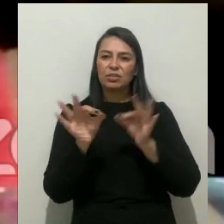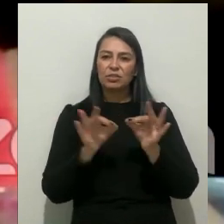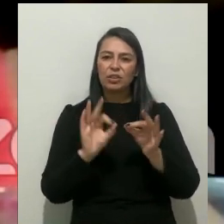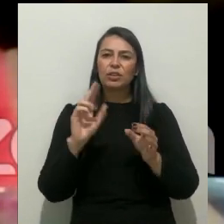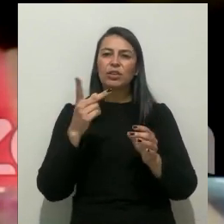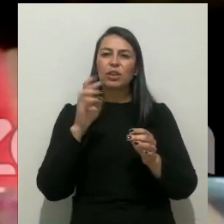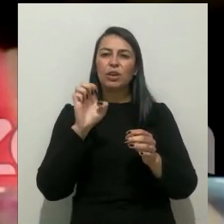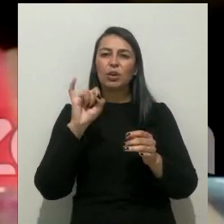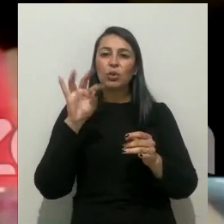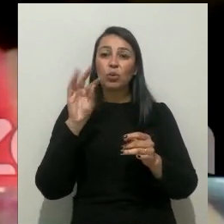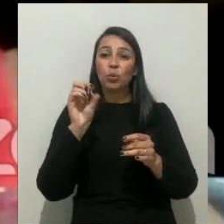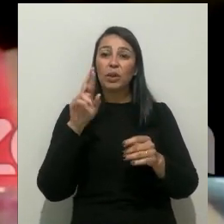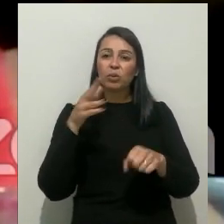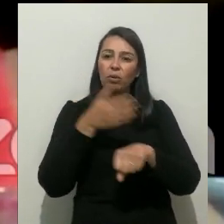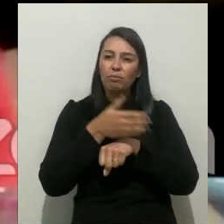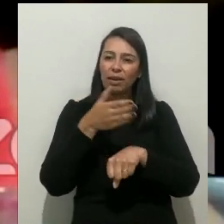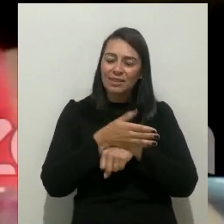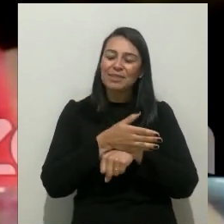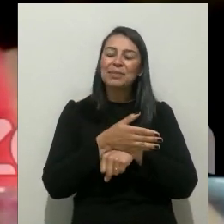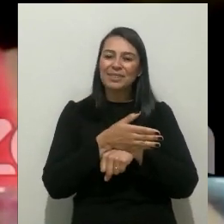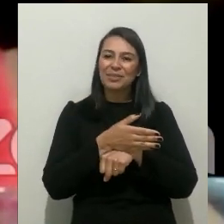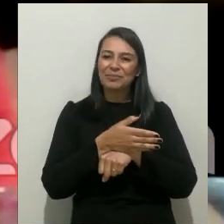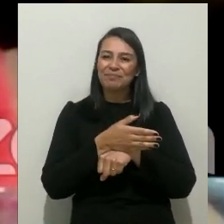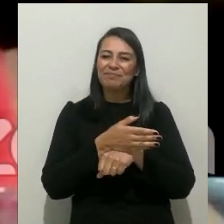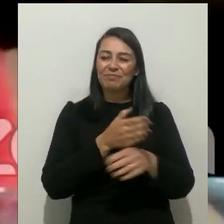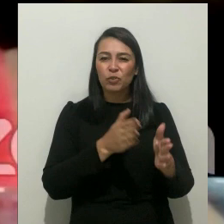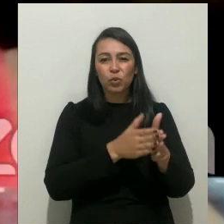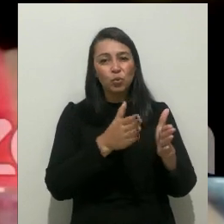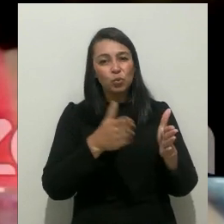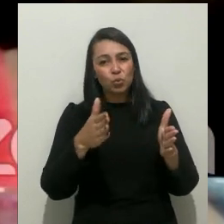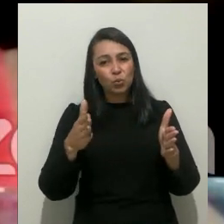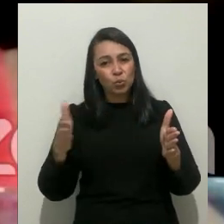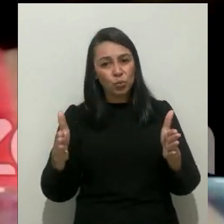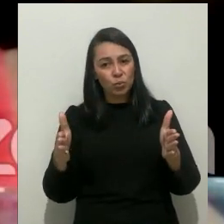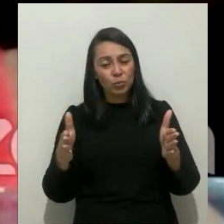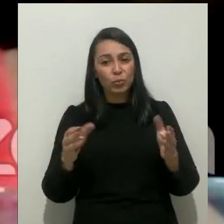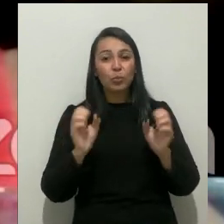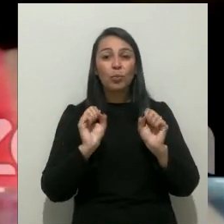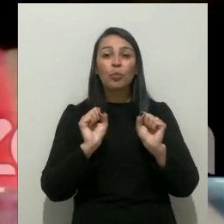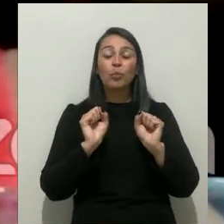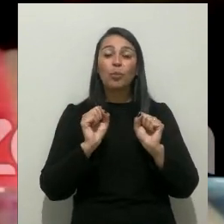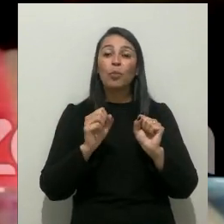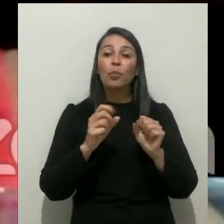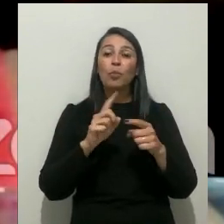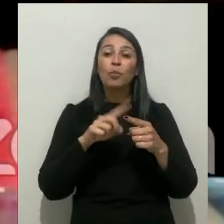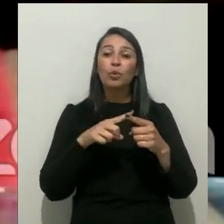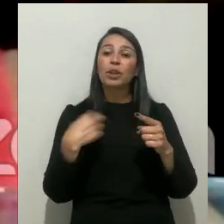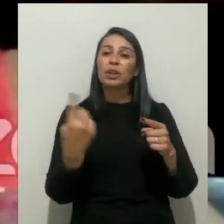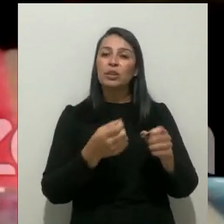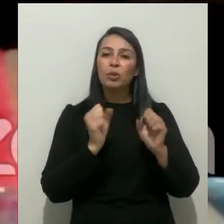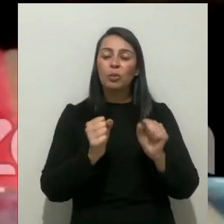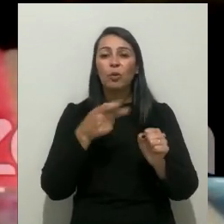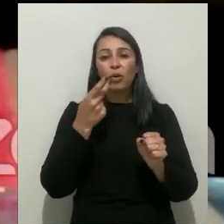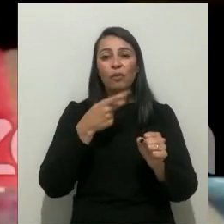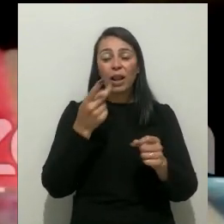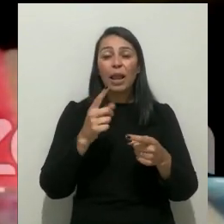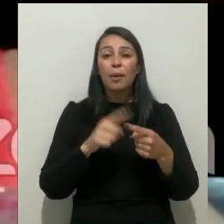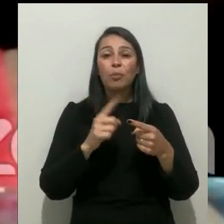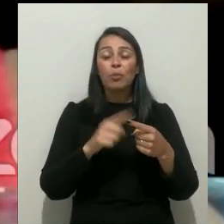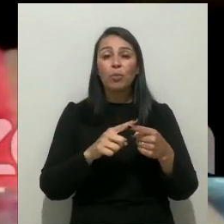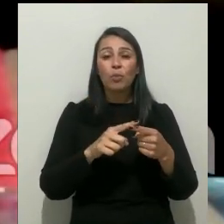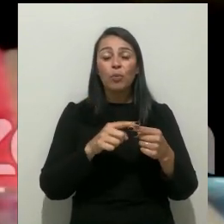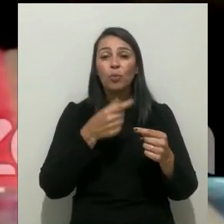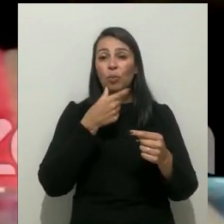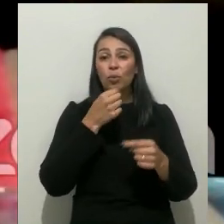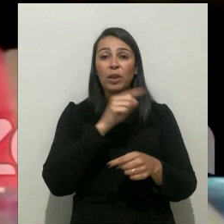performance do Heitor nesse processo, né? E por que a gente pode falar isso? Porque ele concebe